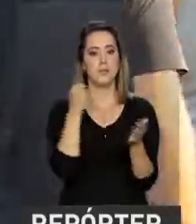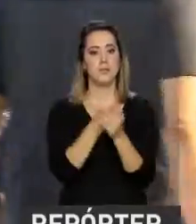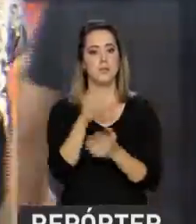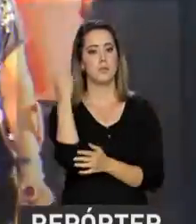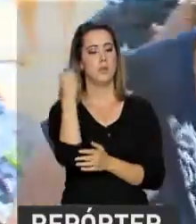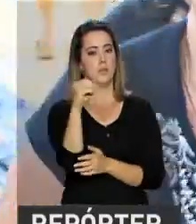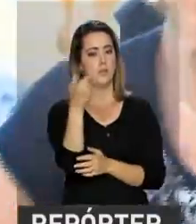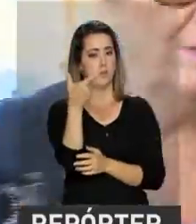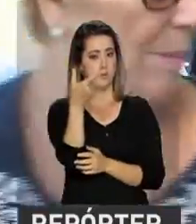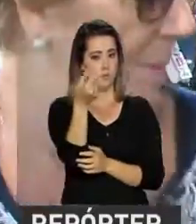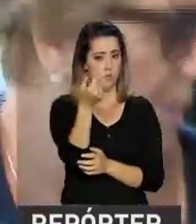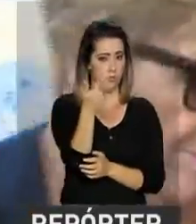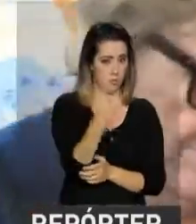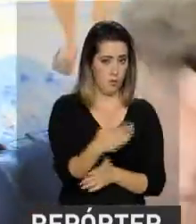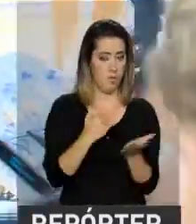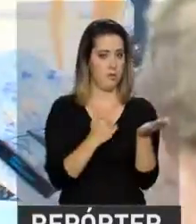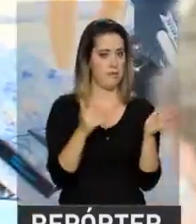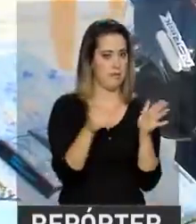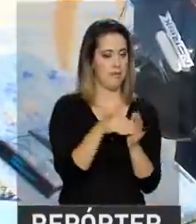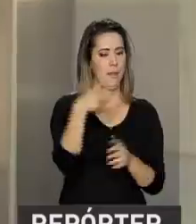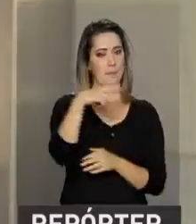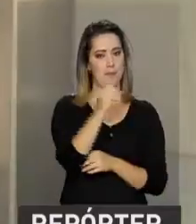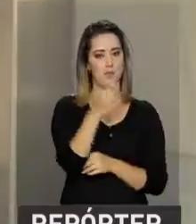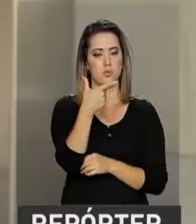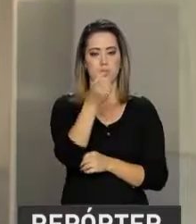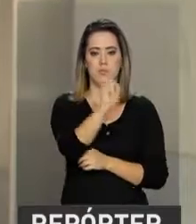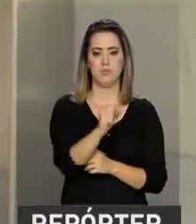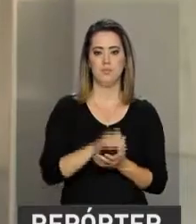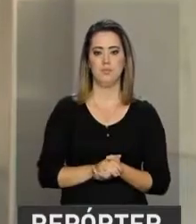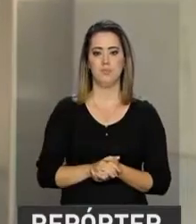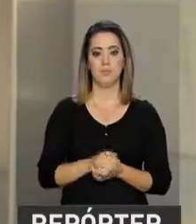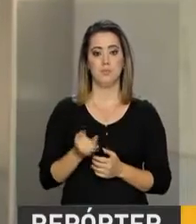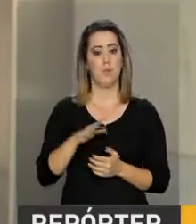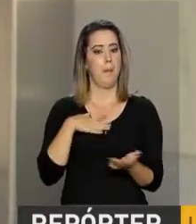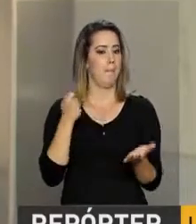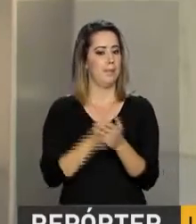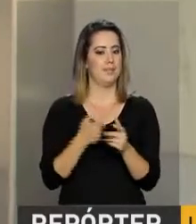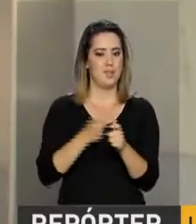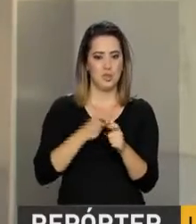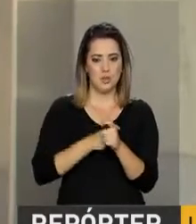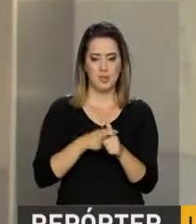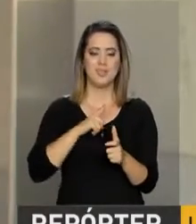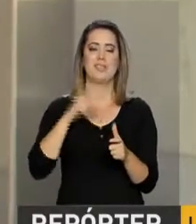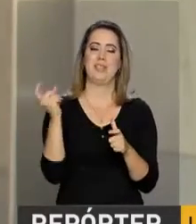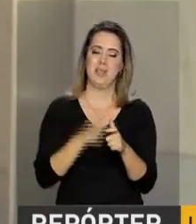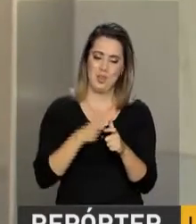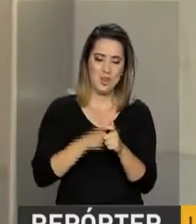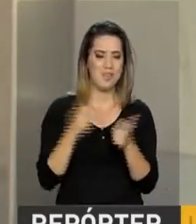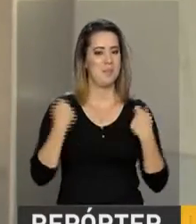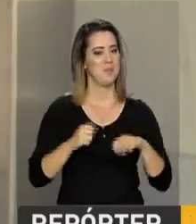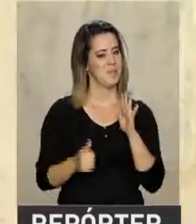2000 17 e vai até março de 2018 primeiro me atualizar e meus débitos de dívidas por aí o